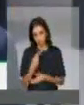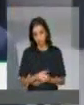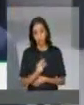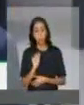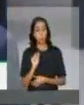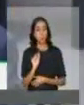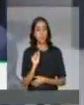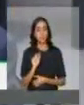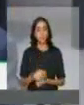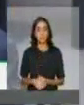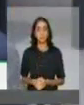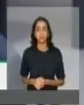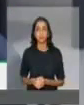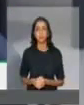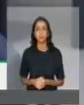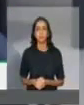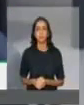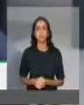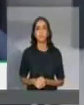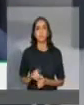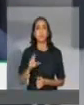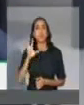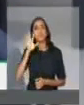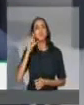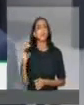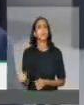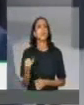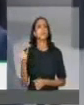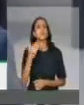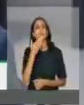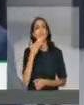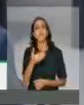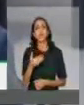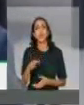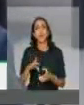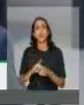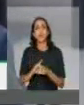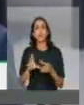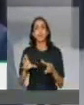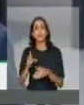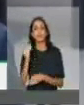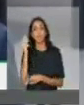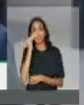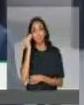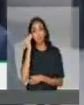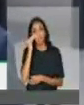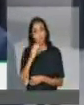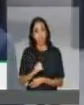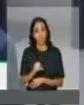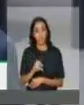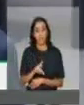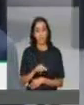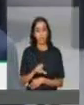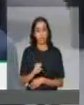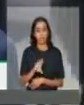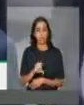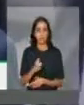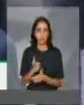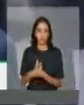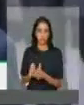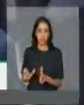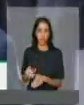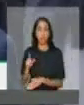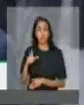importante na busca da democratização do Brasil, da superação da crise, liderada pela Frente